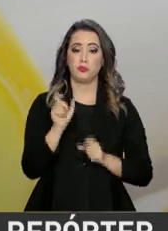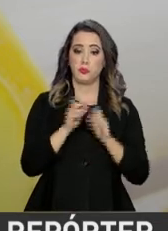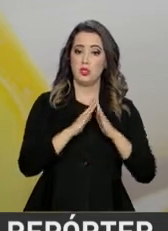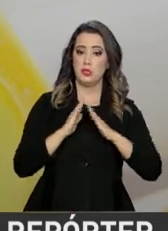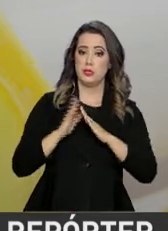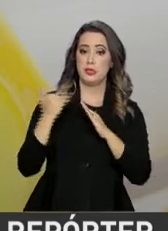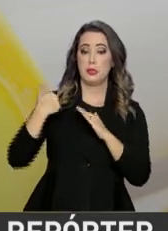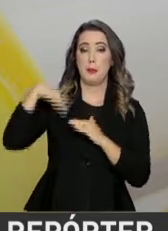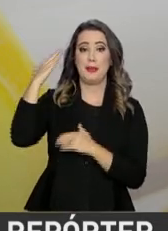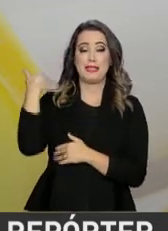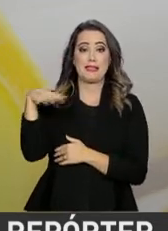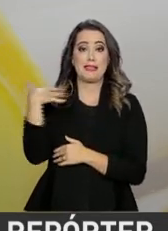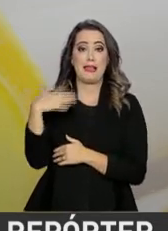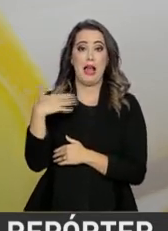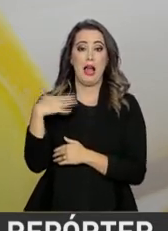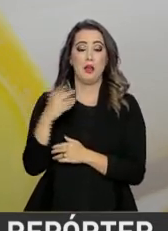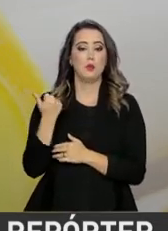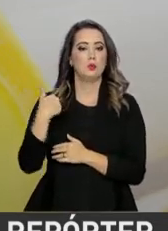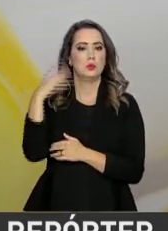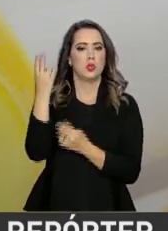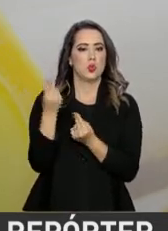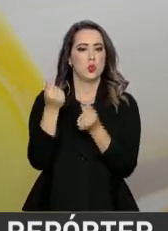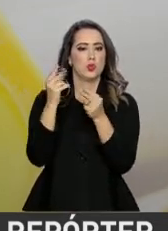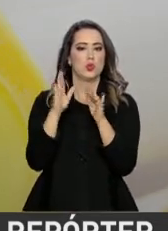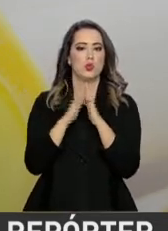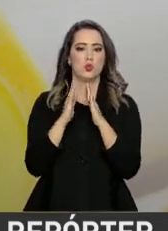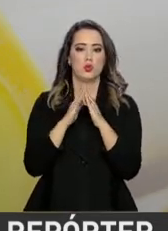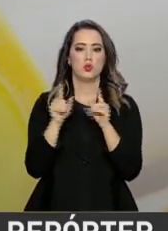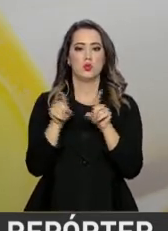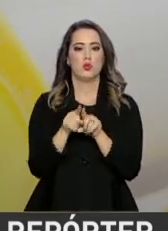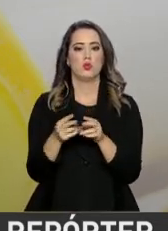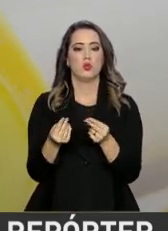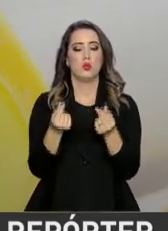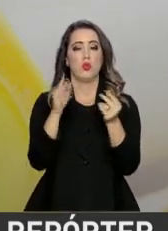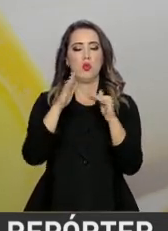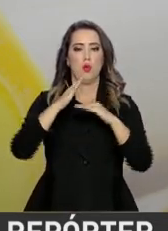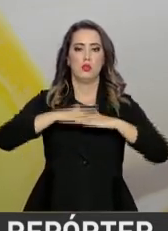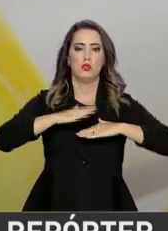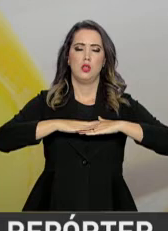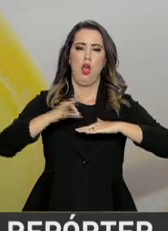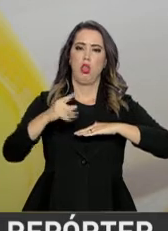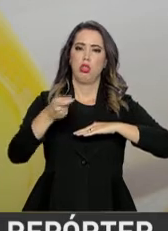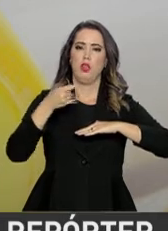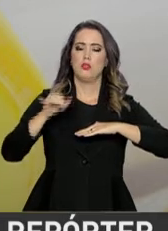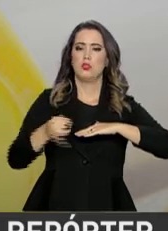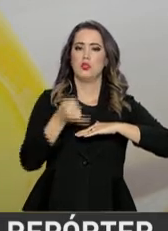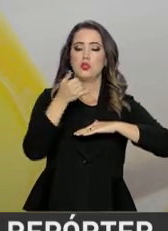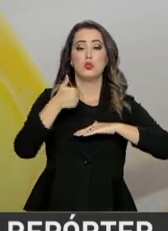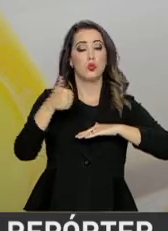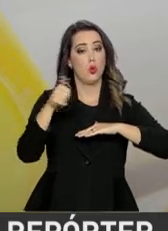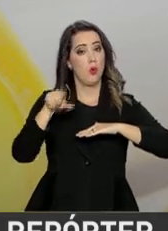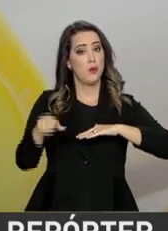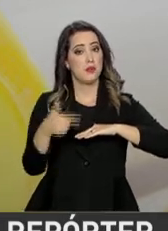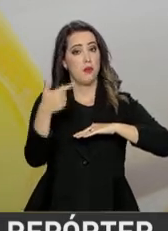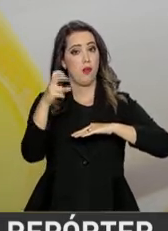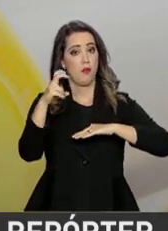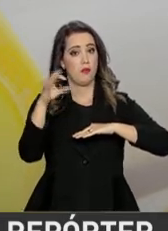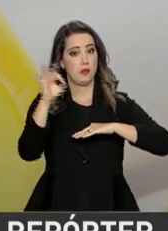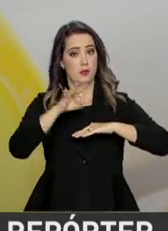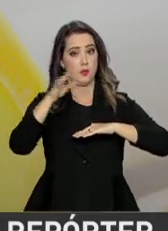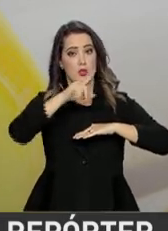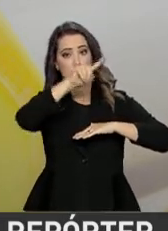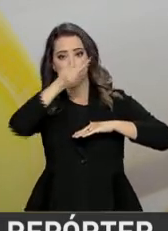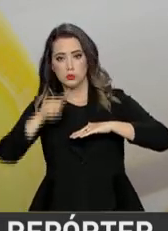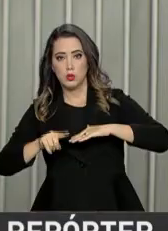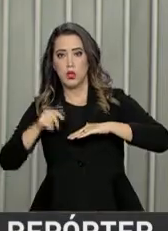imóveis mais caros que entram no sistema de financiamento imobiliário a taxa mínima caiu de 11,25 por cento para 10